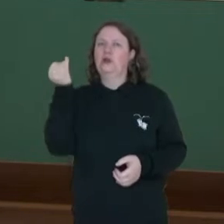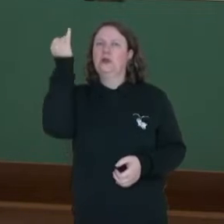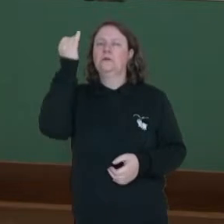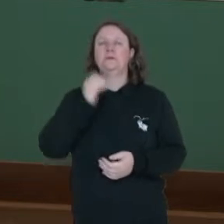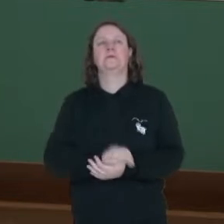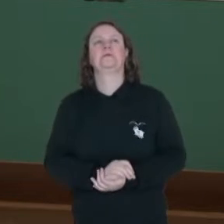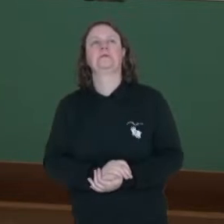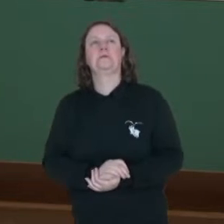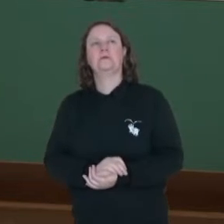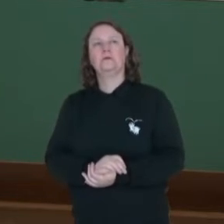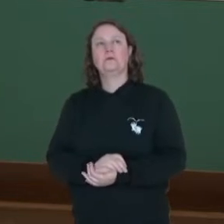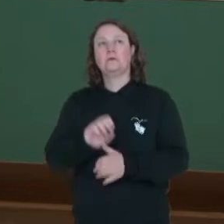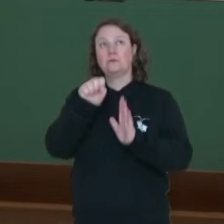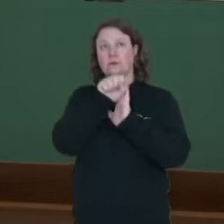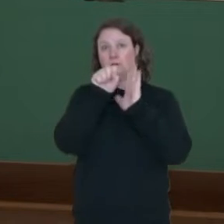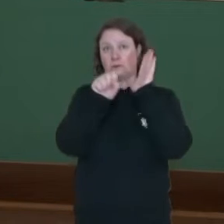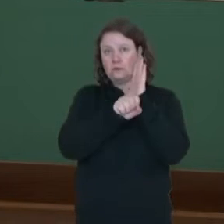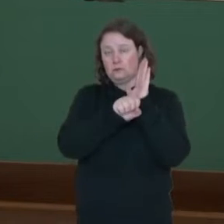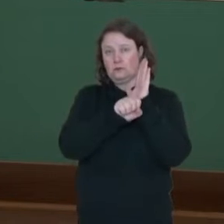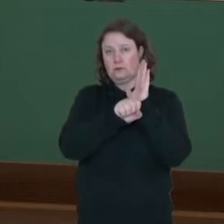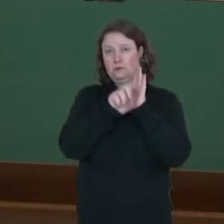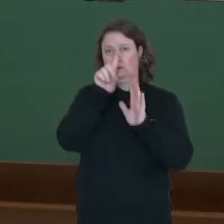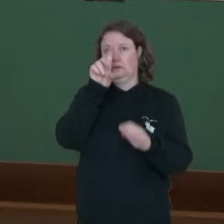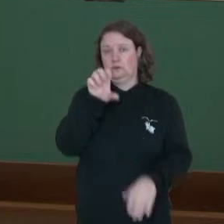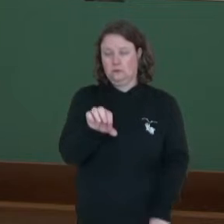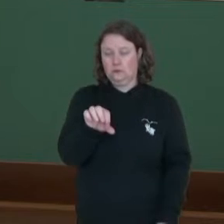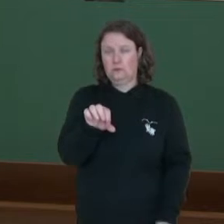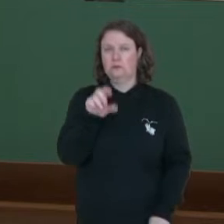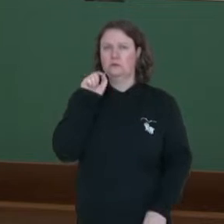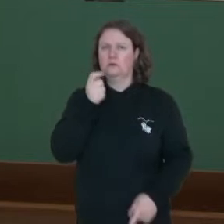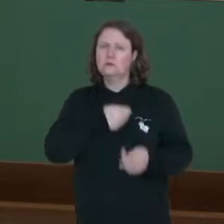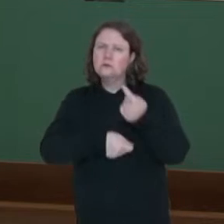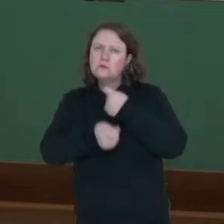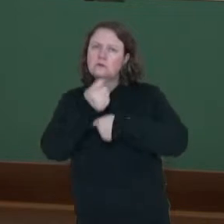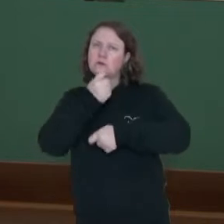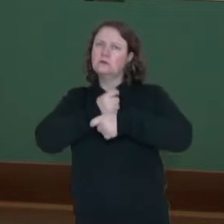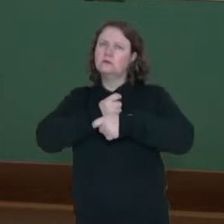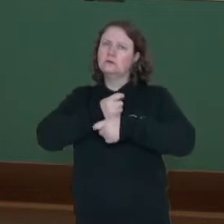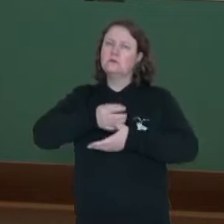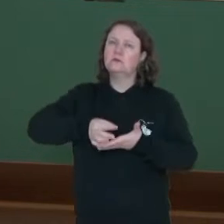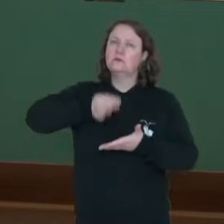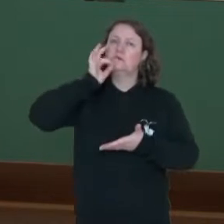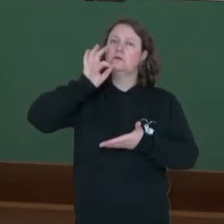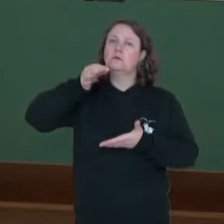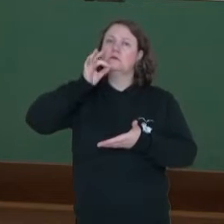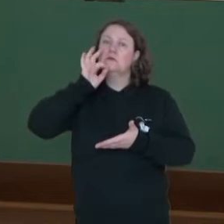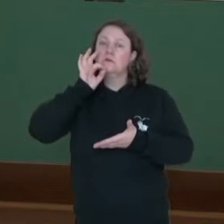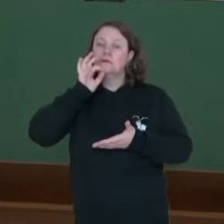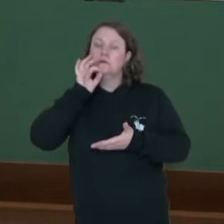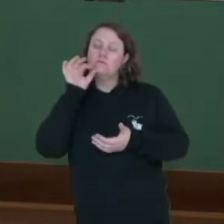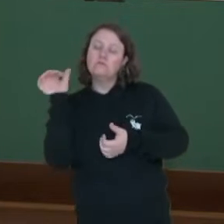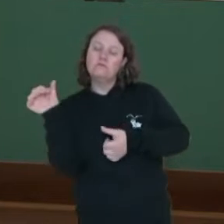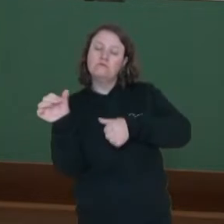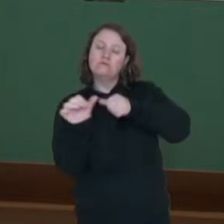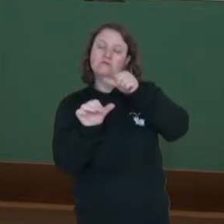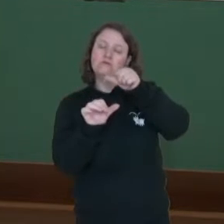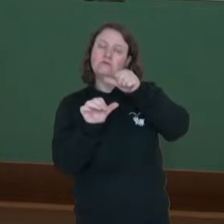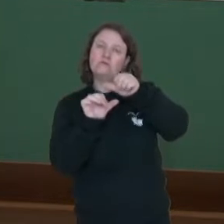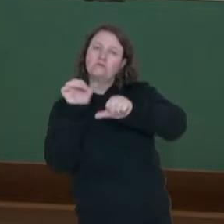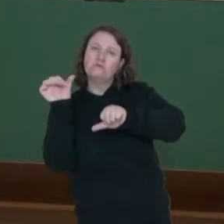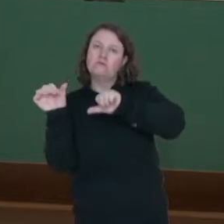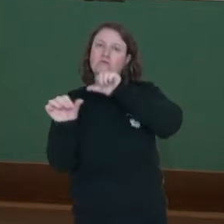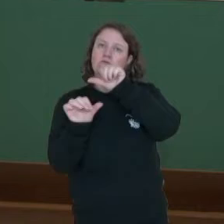no século XIX, né, em função da economia cafeeira, uma série de mudanças ocorreram e o café vai se